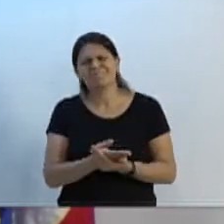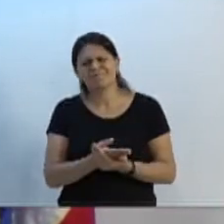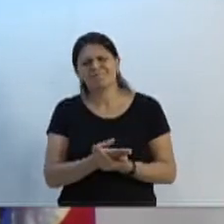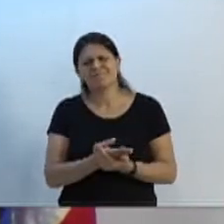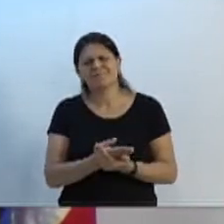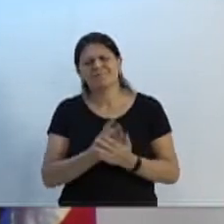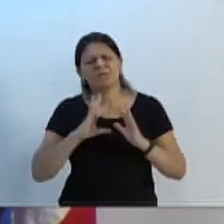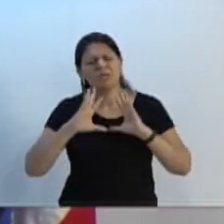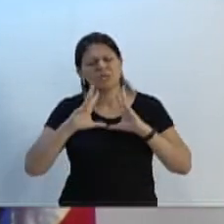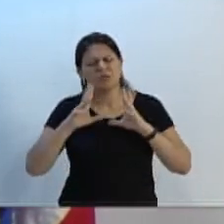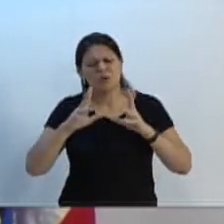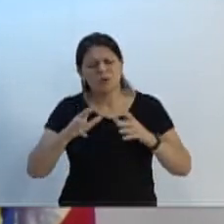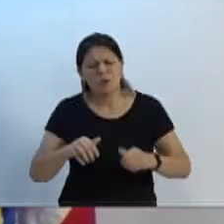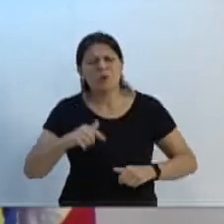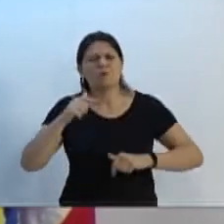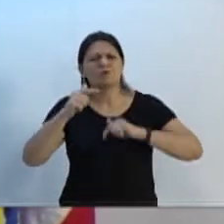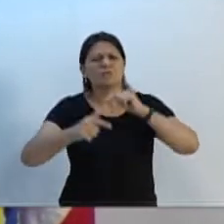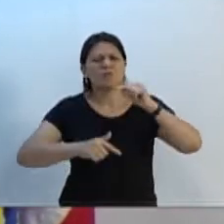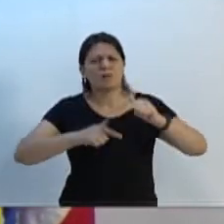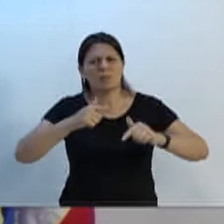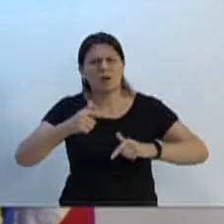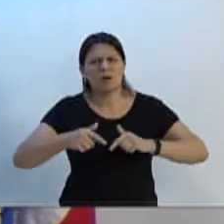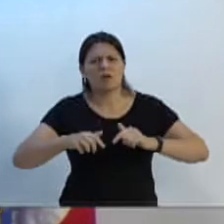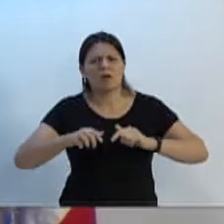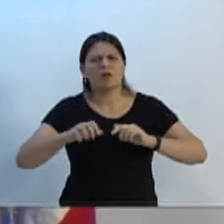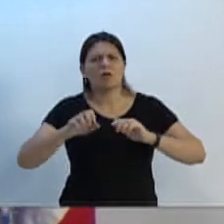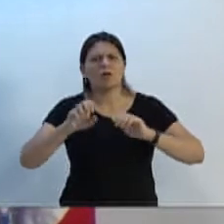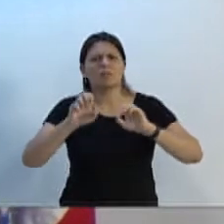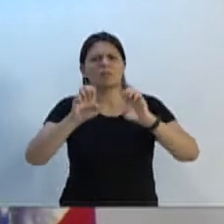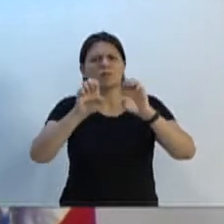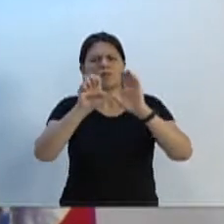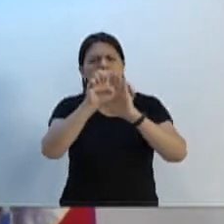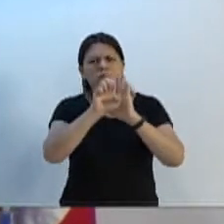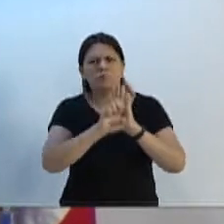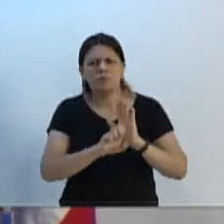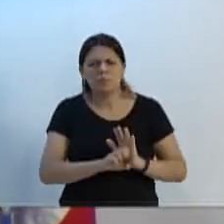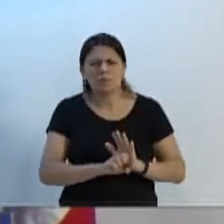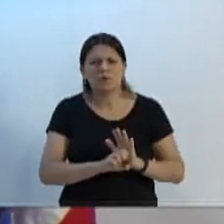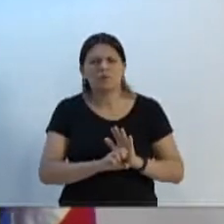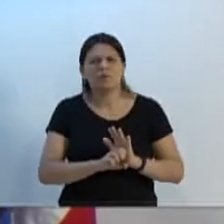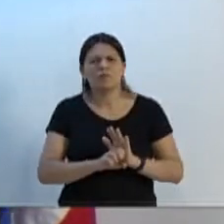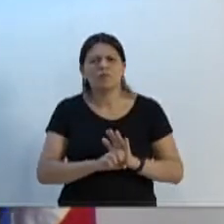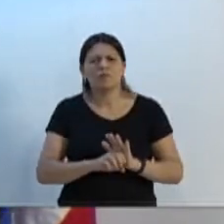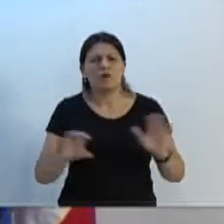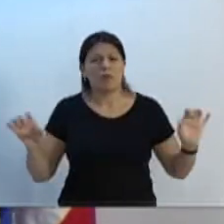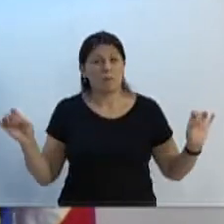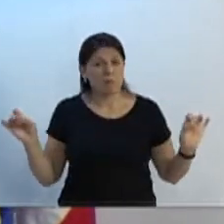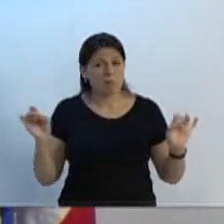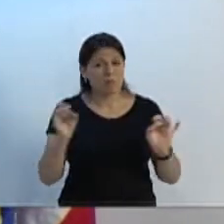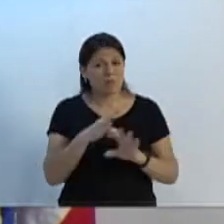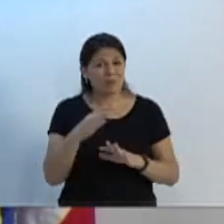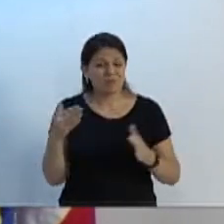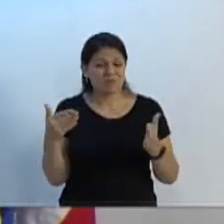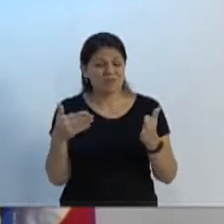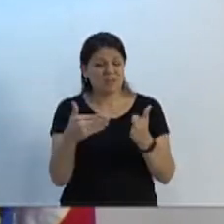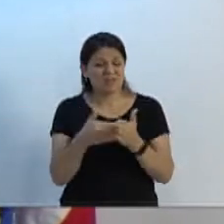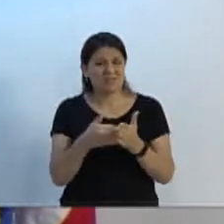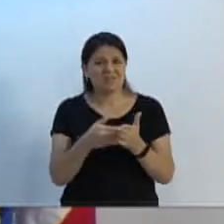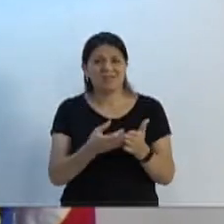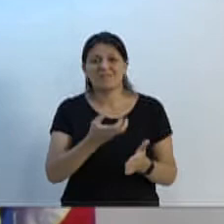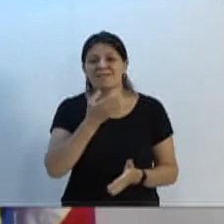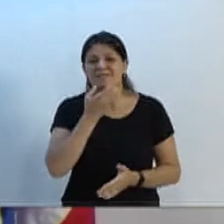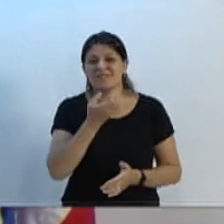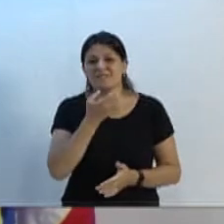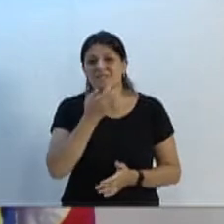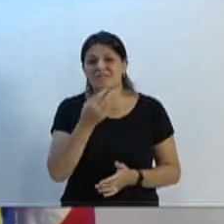trabalho burocrático vai ser concluído até dezembro de 2021 lembrando que o vinícius falou que a obra